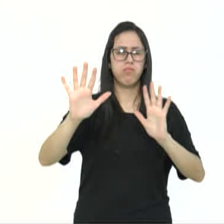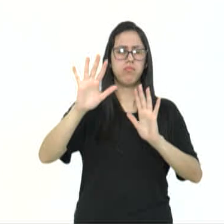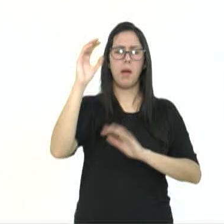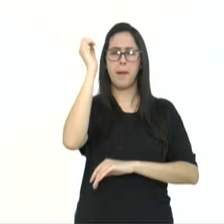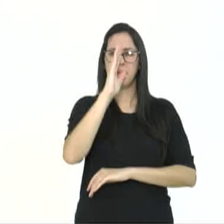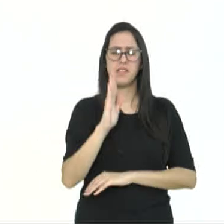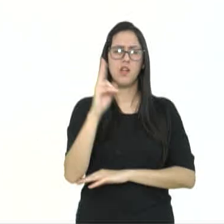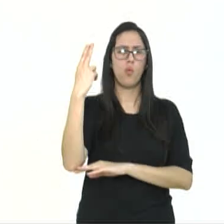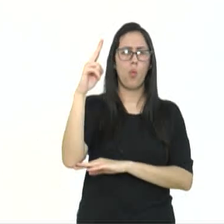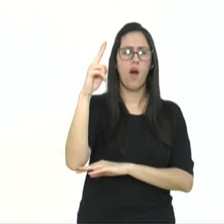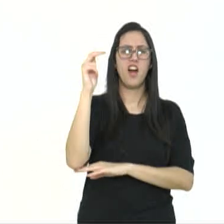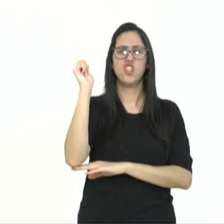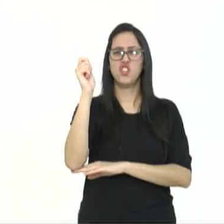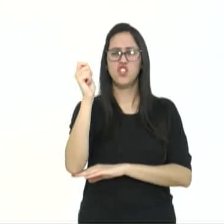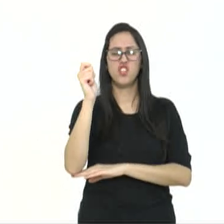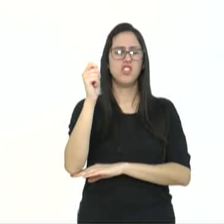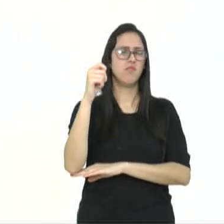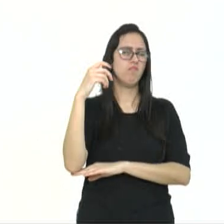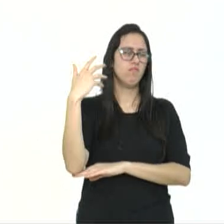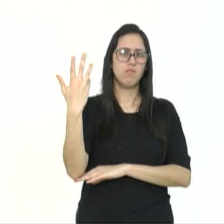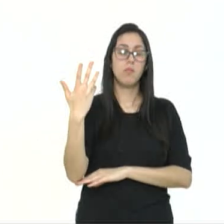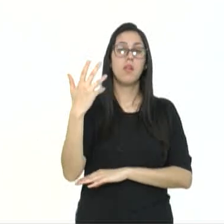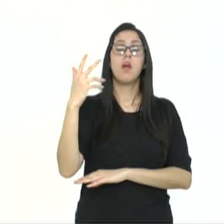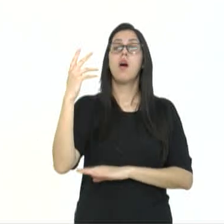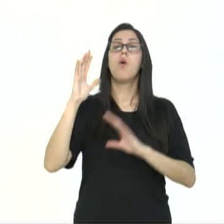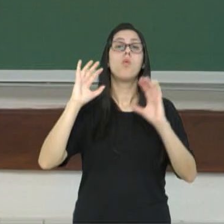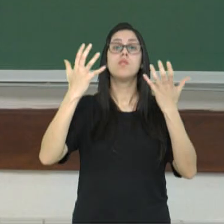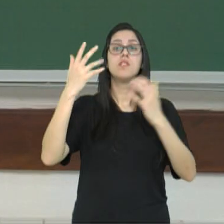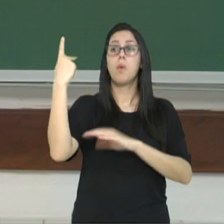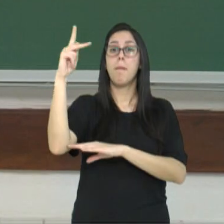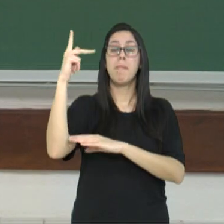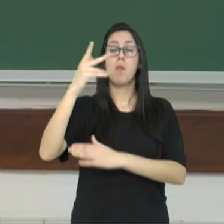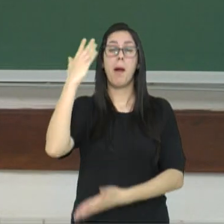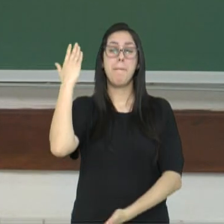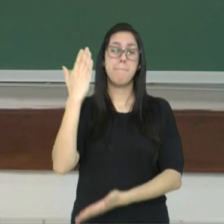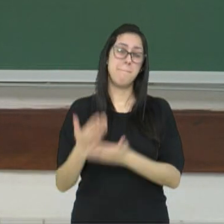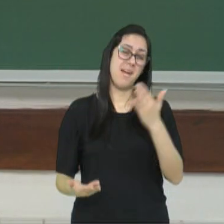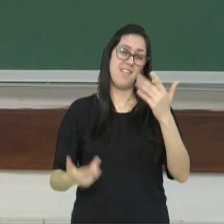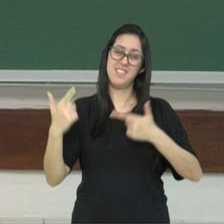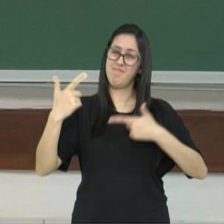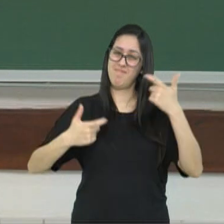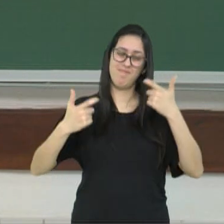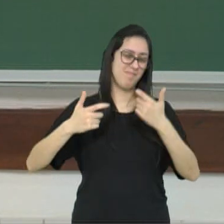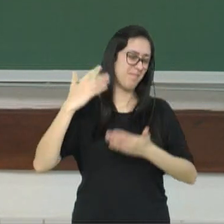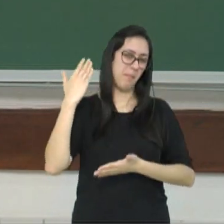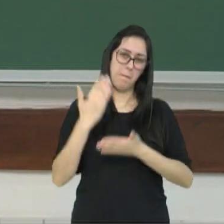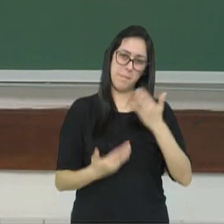paraguaias e argentinas, e o Paraguai perde essa batalha. A partir de